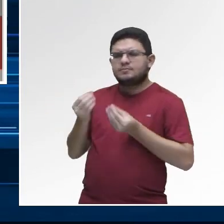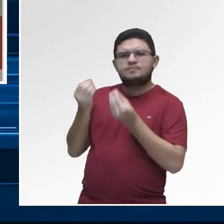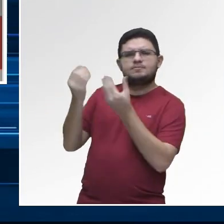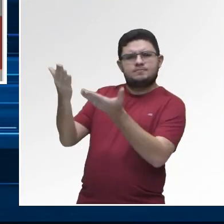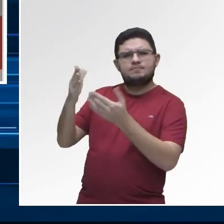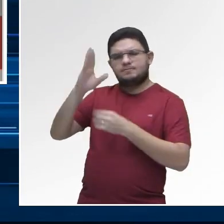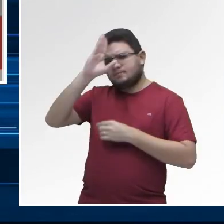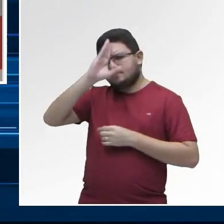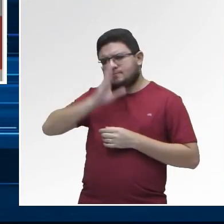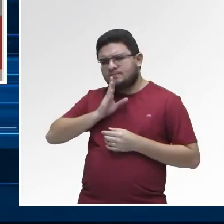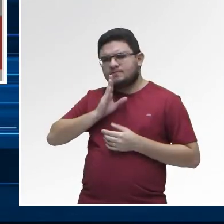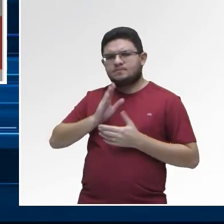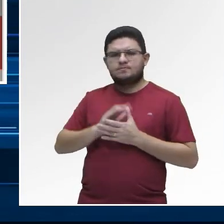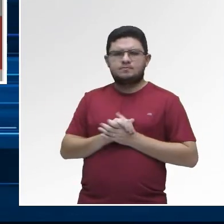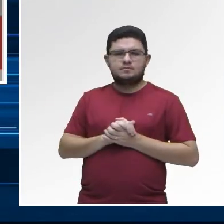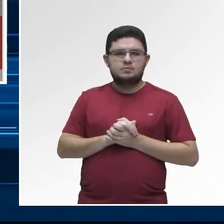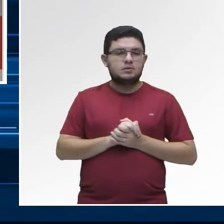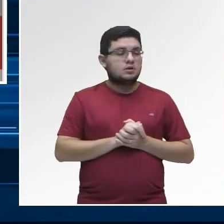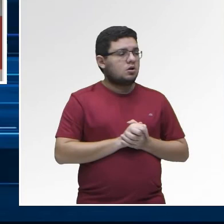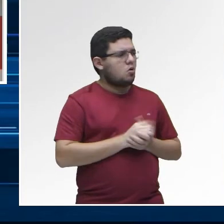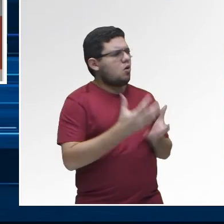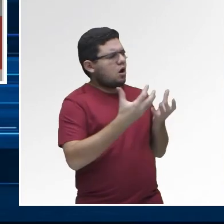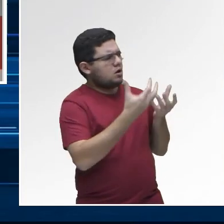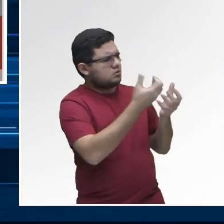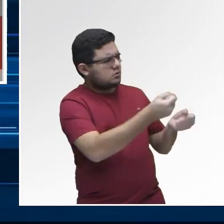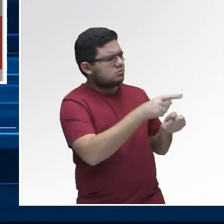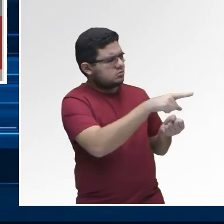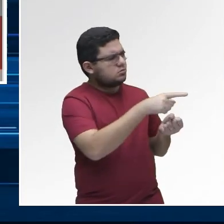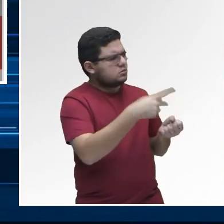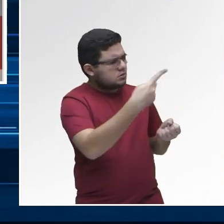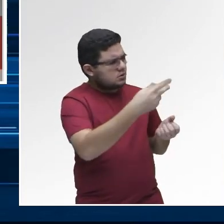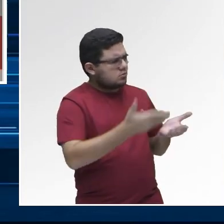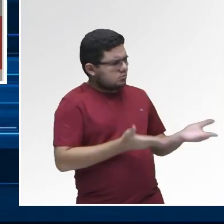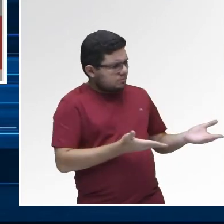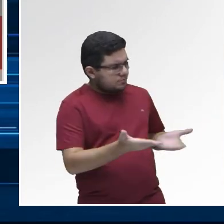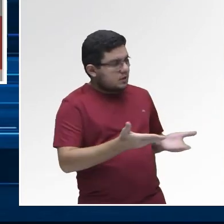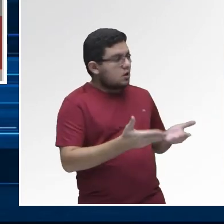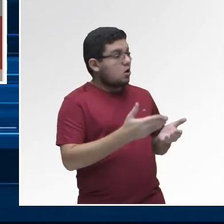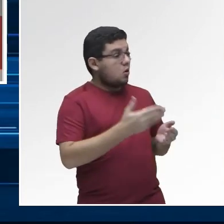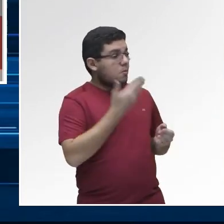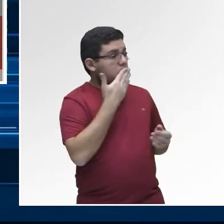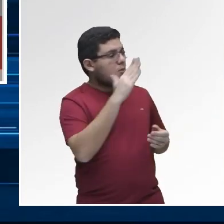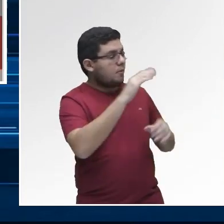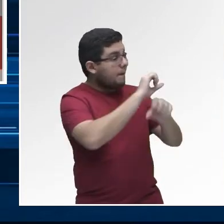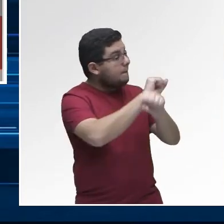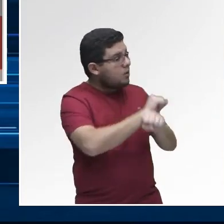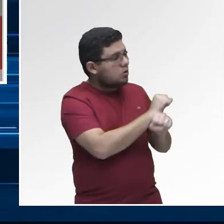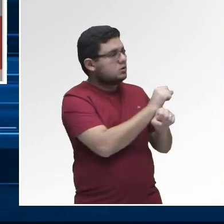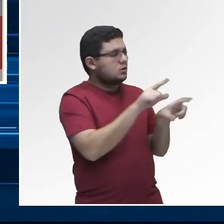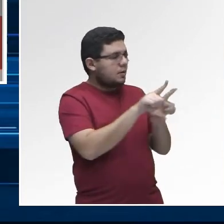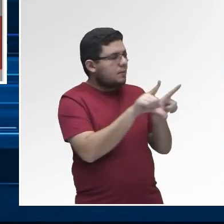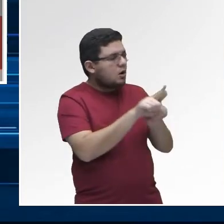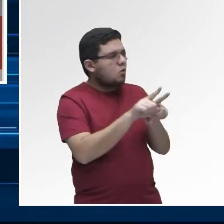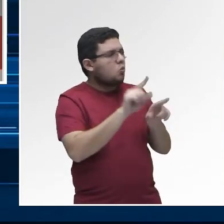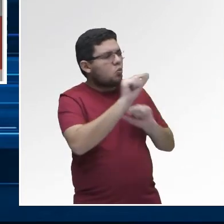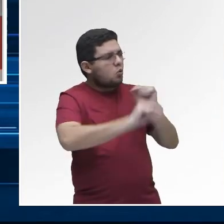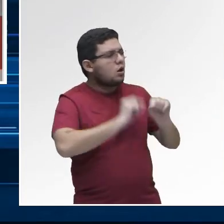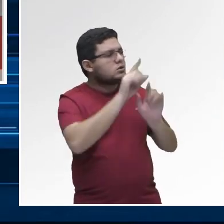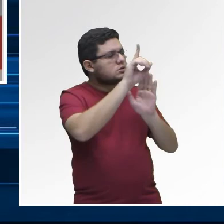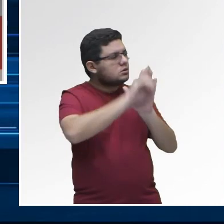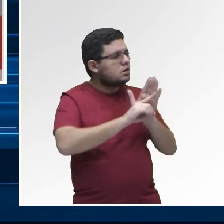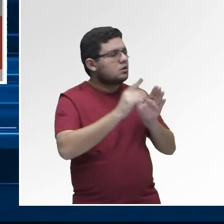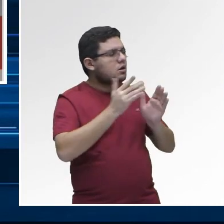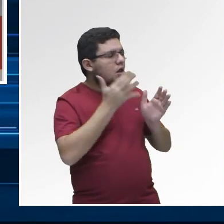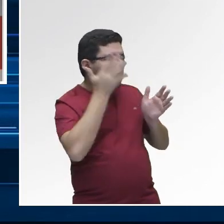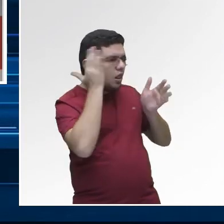seu senhor, eu aceito a sua vassalagem e lhe prometo proteção e lhe entrego o direito às estradas que passam pelas